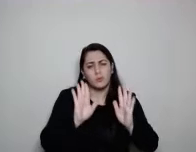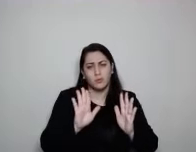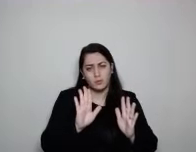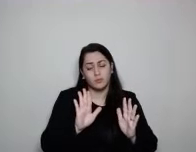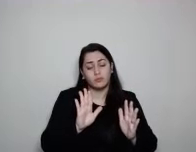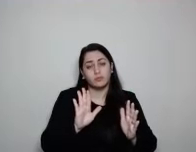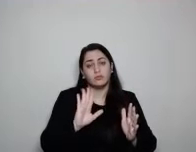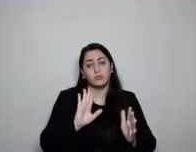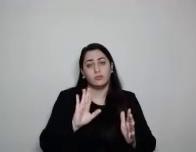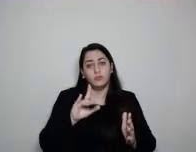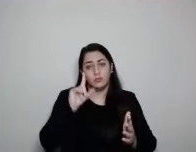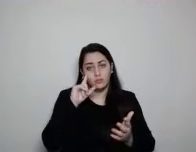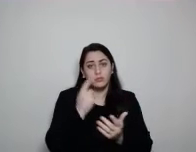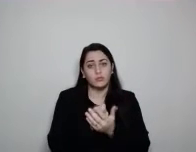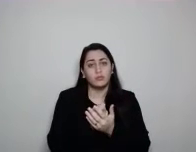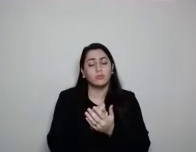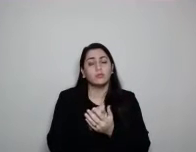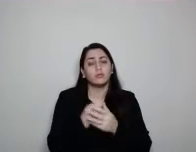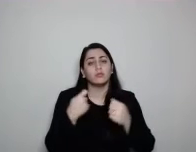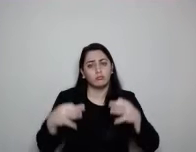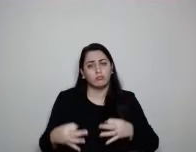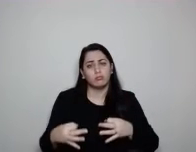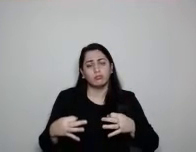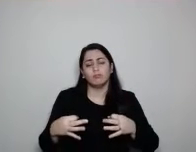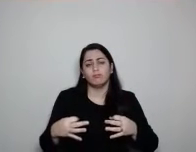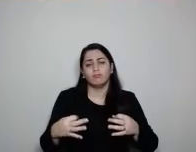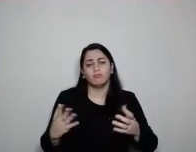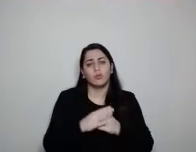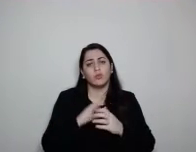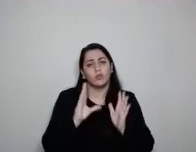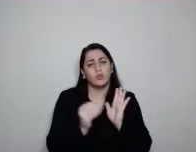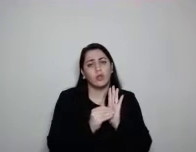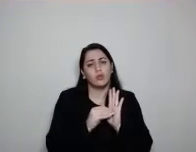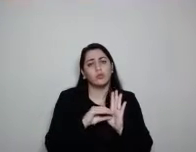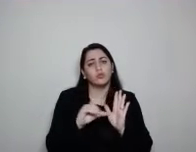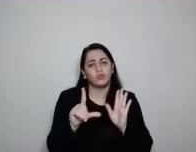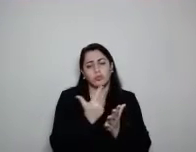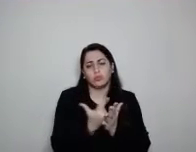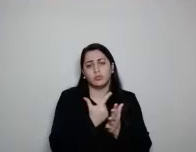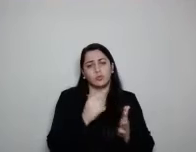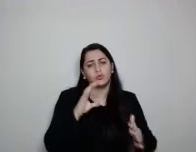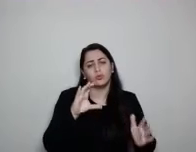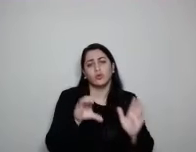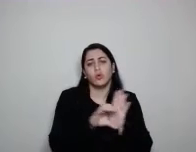Processo Civil. Então, senhor presidente, eu mantenho parcialmente e vou